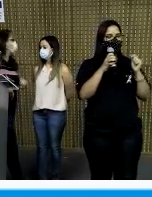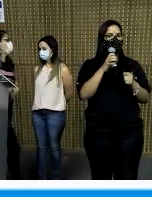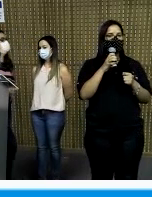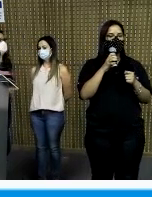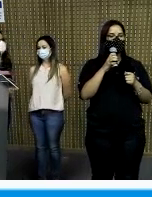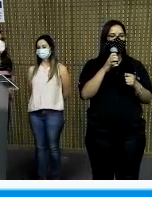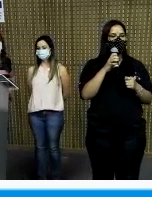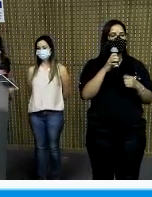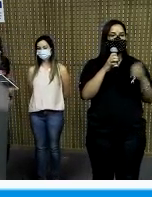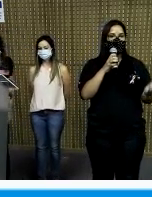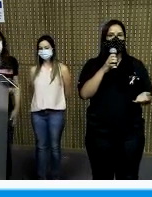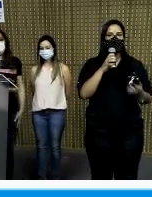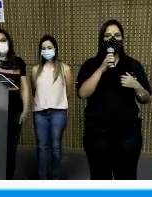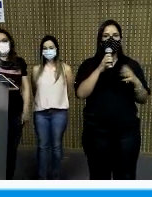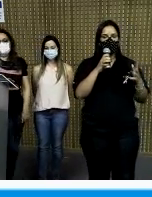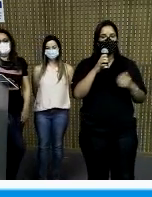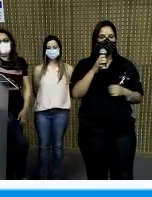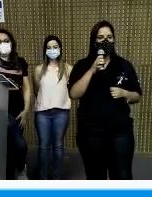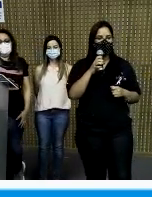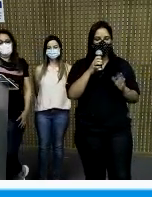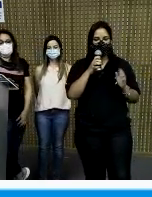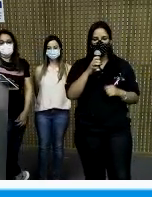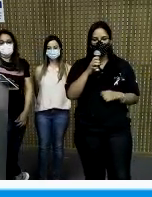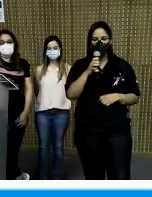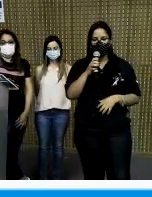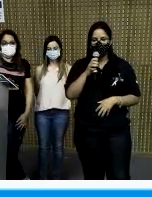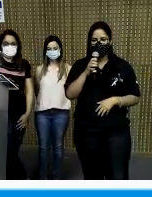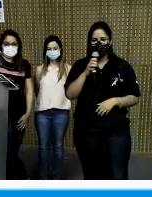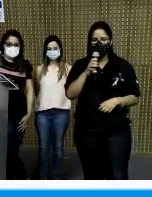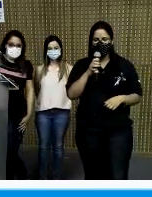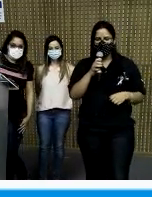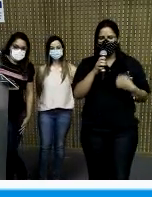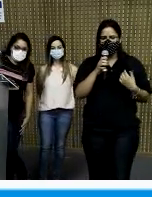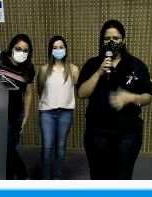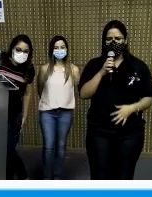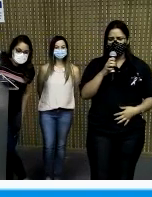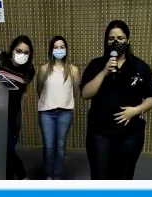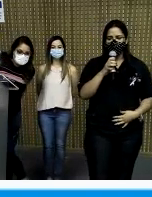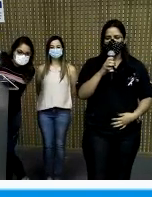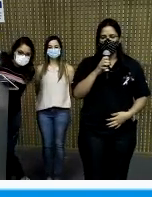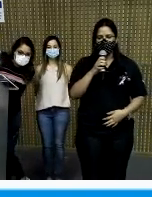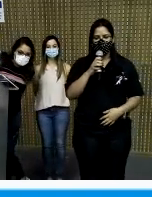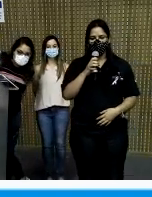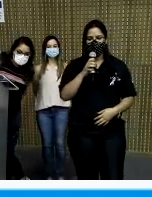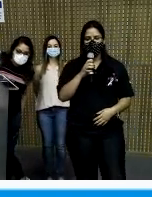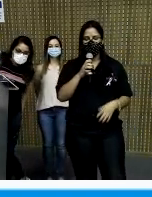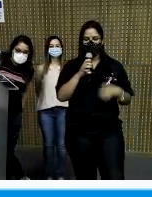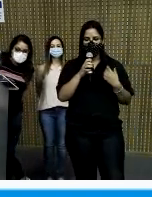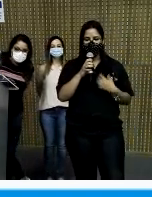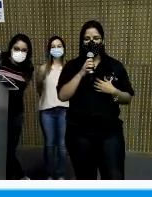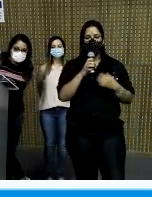gente insere que ele foi comunicado e entrega a guia com o agendamento e as informações que ele precisa. No ano de 2020,